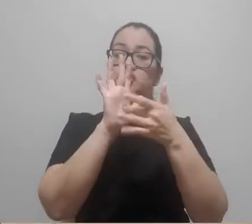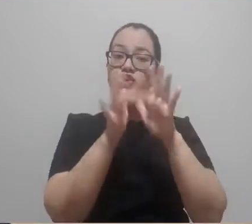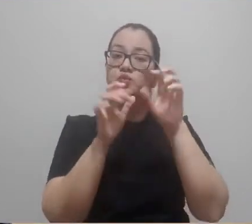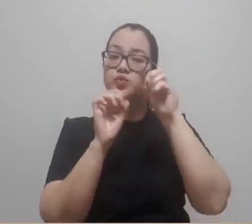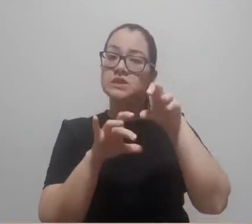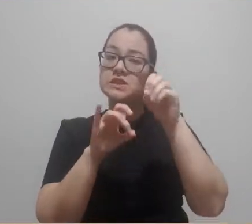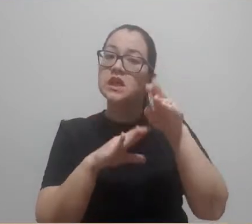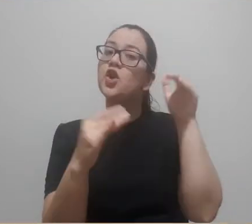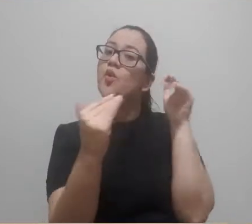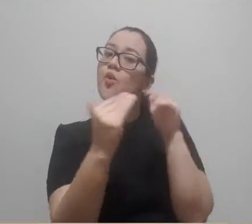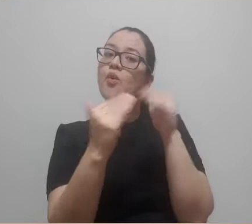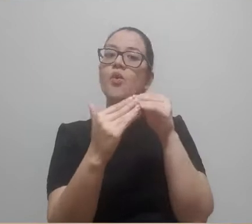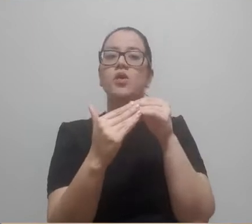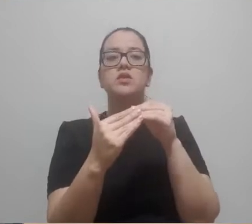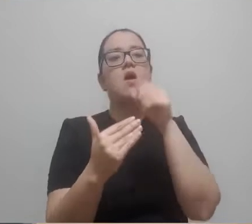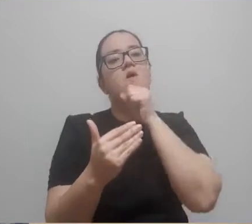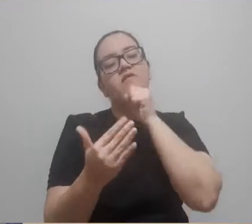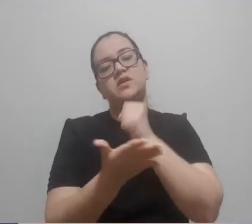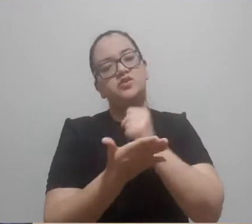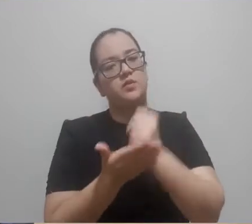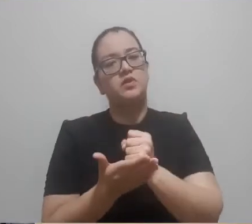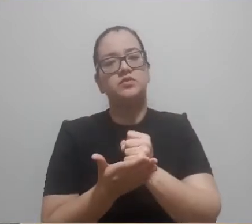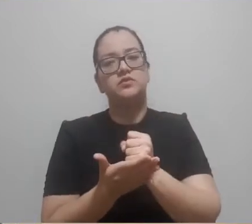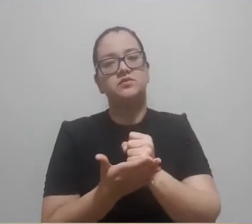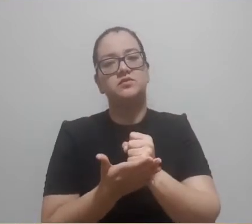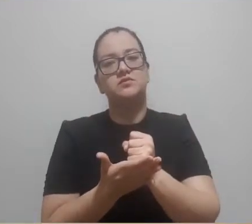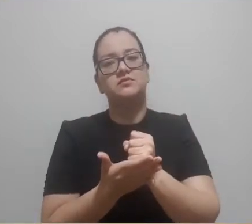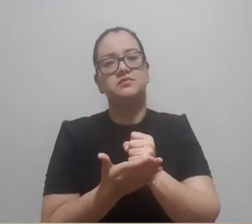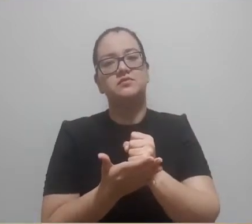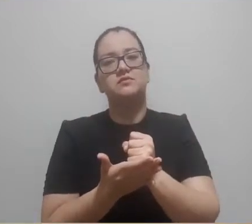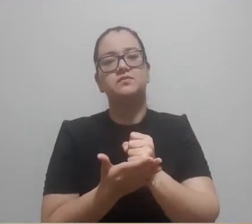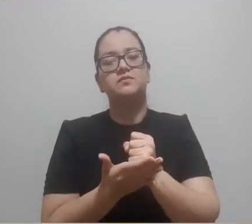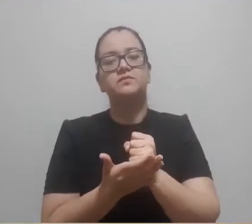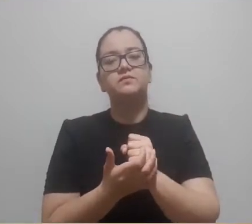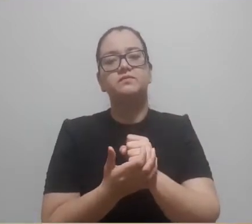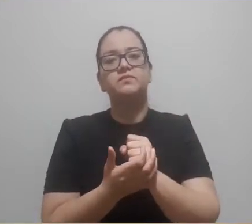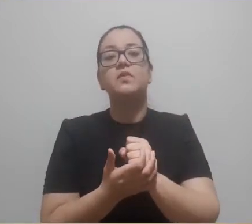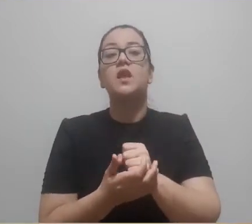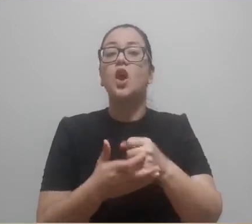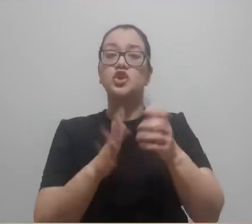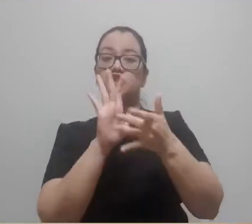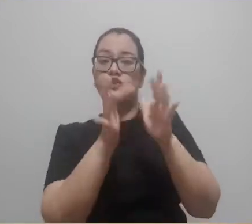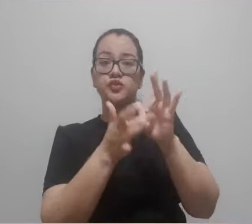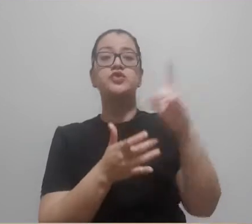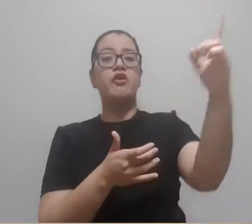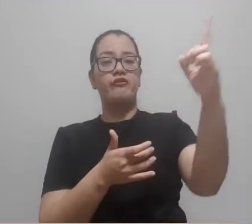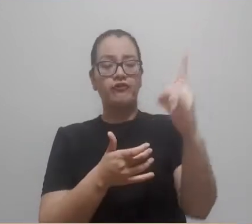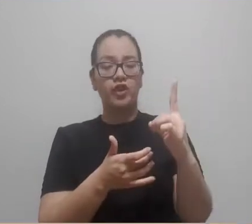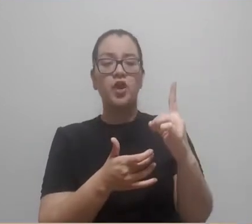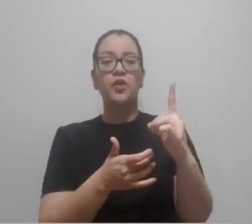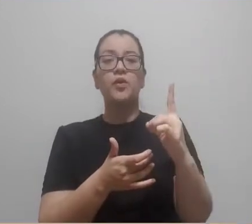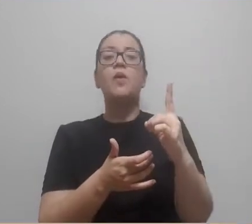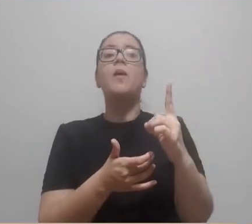não viera para finalizar ou acabar com o Antigo Testamento, mas para cumprir os preceitos da lei, os ensinamentos